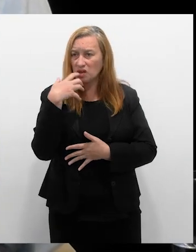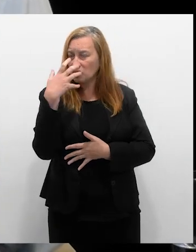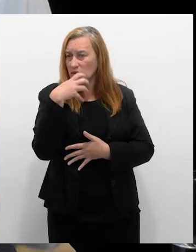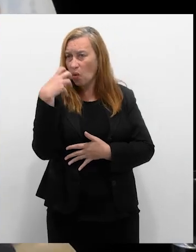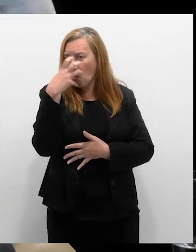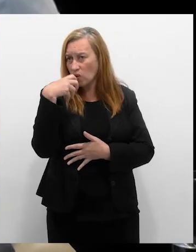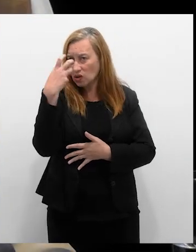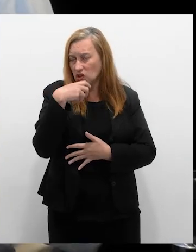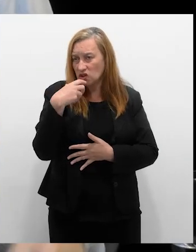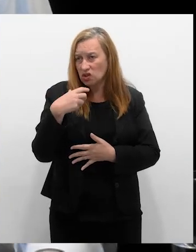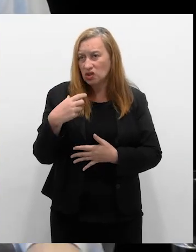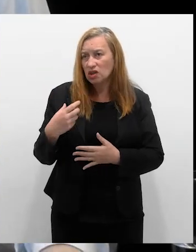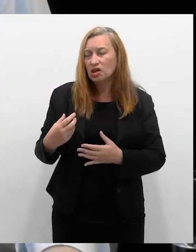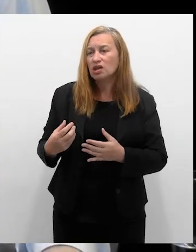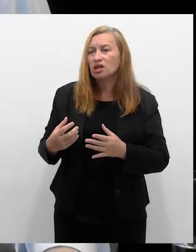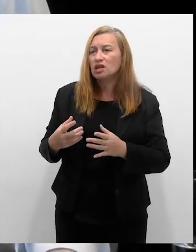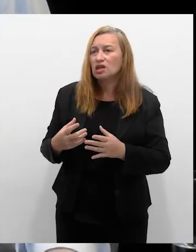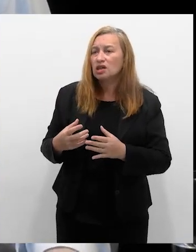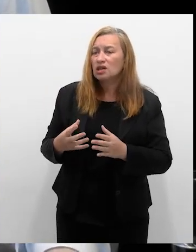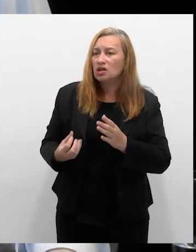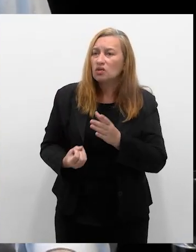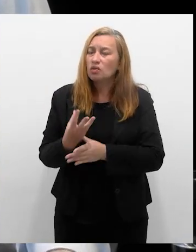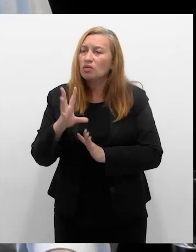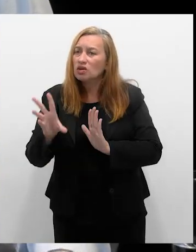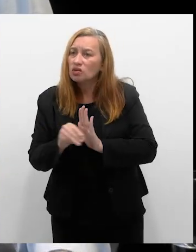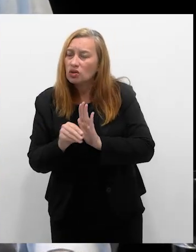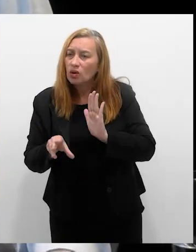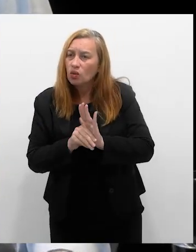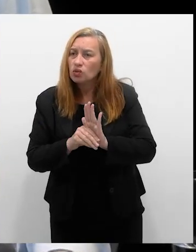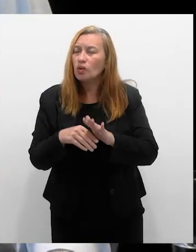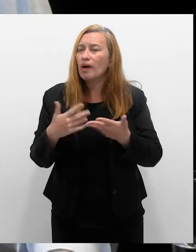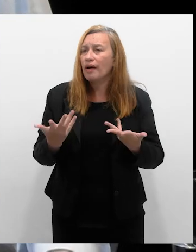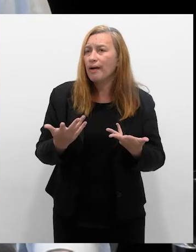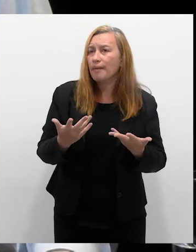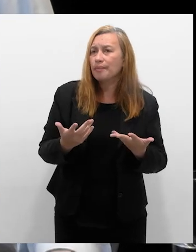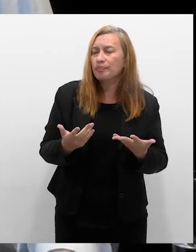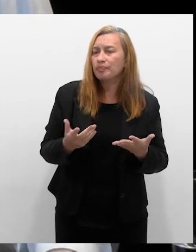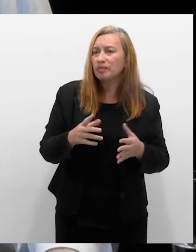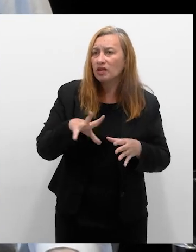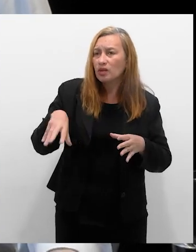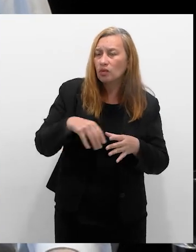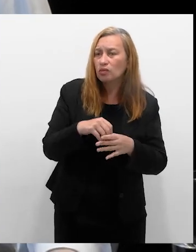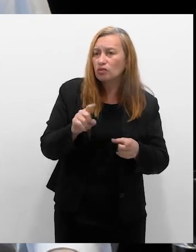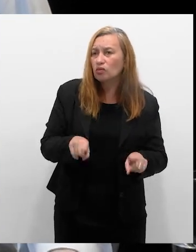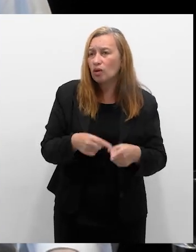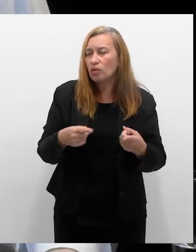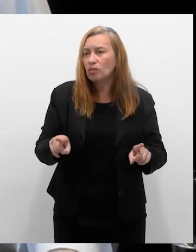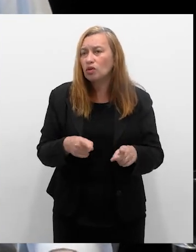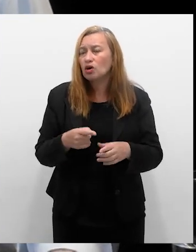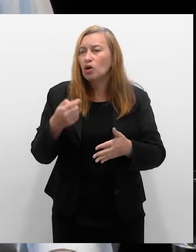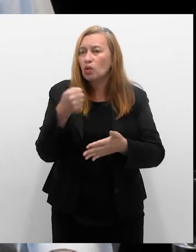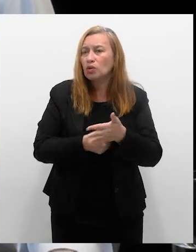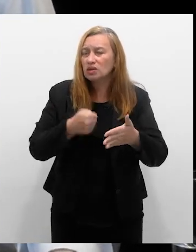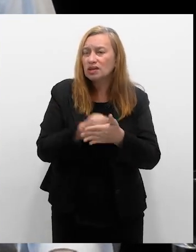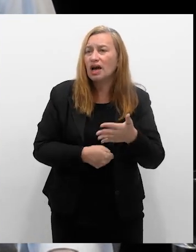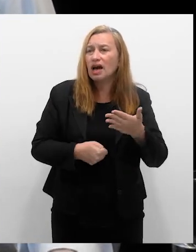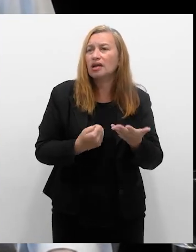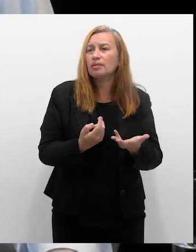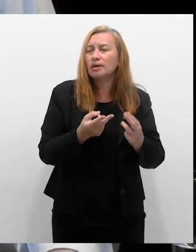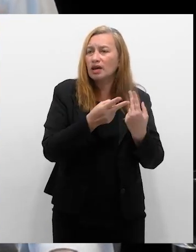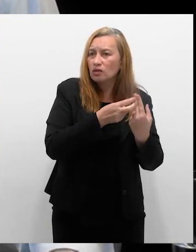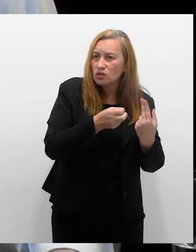que promovem esse tipo de conteúdo se engajarem, por exemplo, em lutar para que o SUS tenha